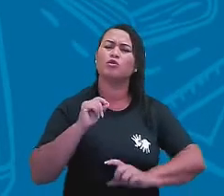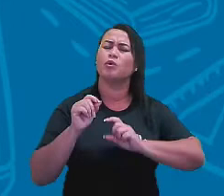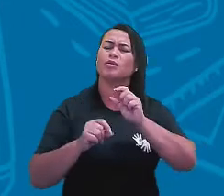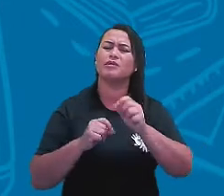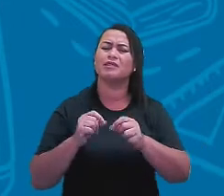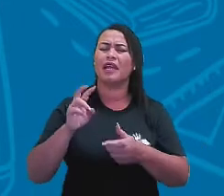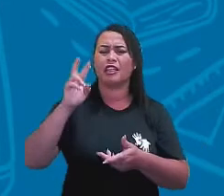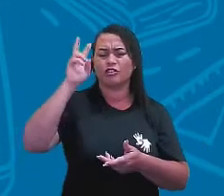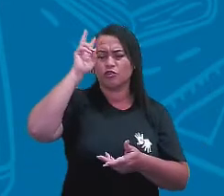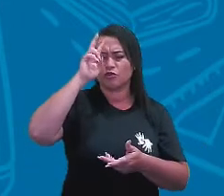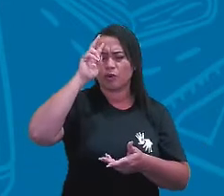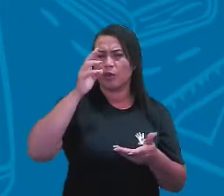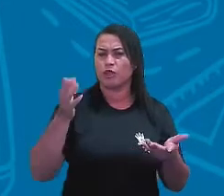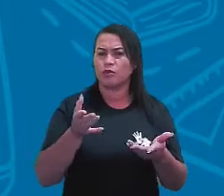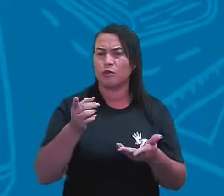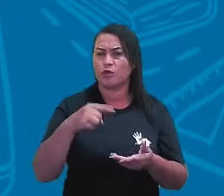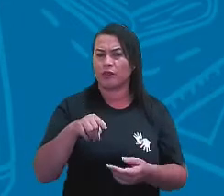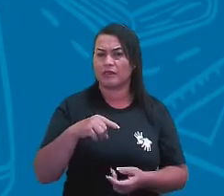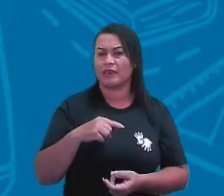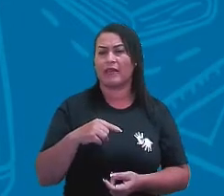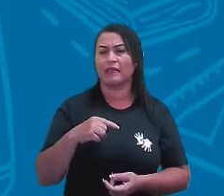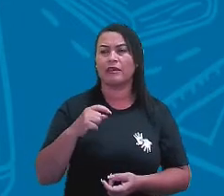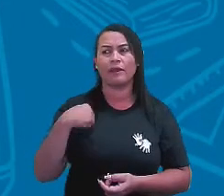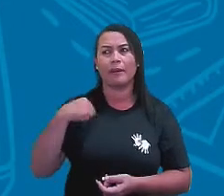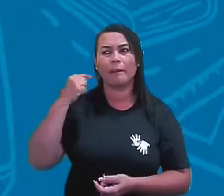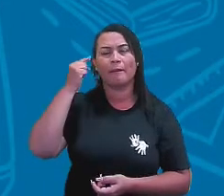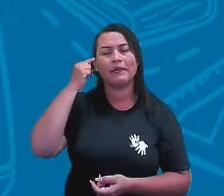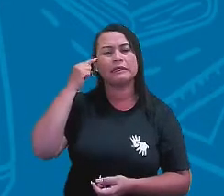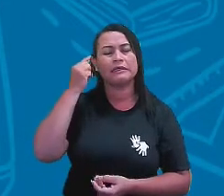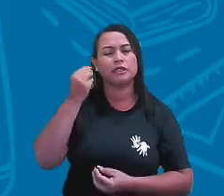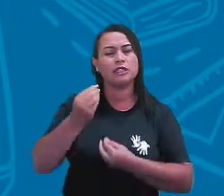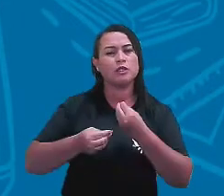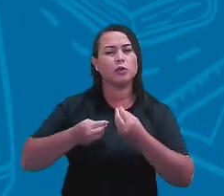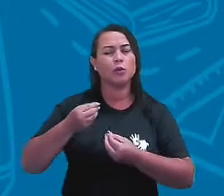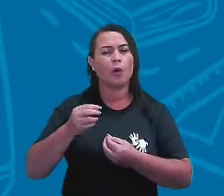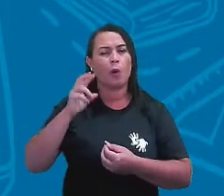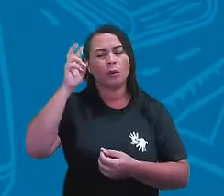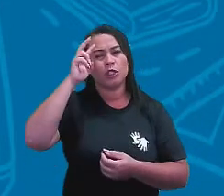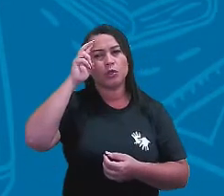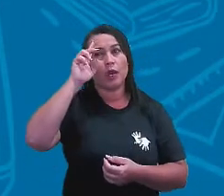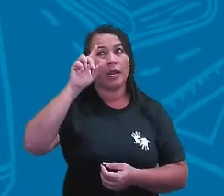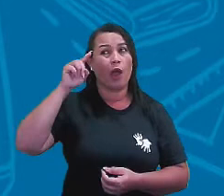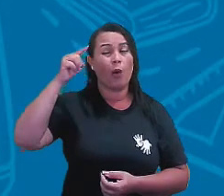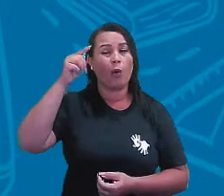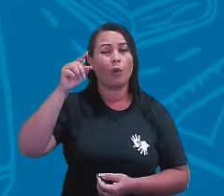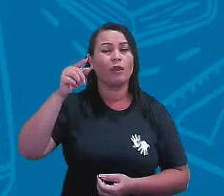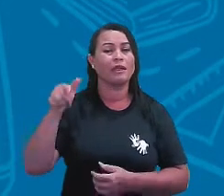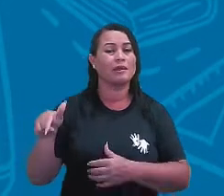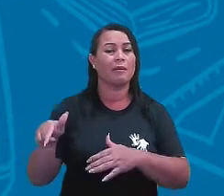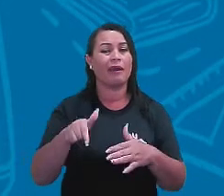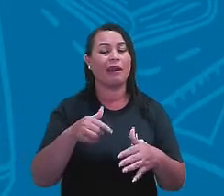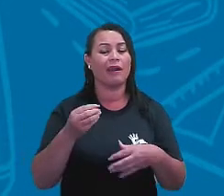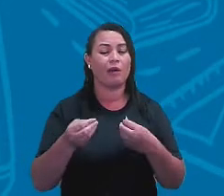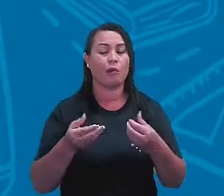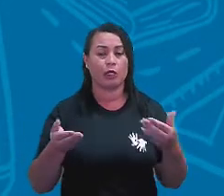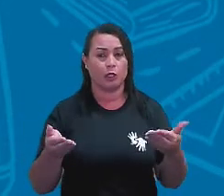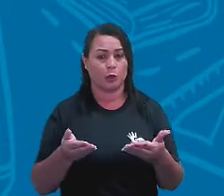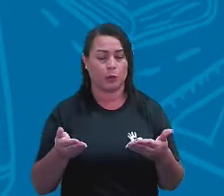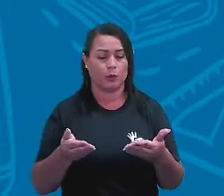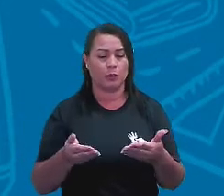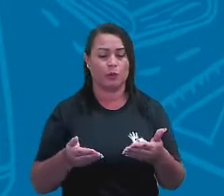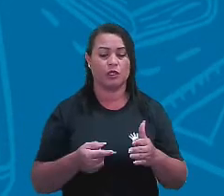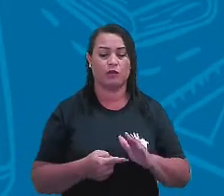história de hoje? Será que vocês já ficam assim? Qual vai ser a história da aula da semana que vem? Então, a história de hoje eu trouxe